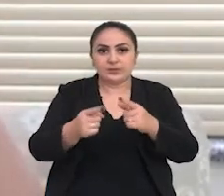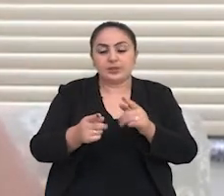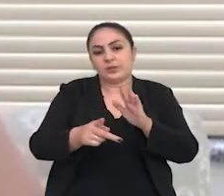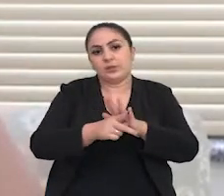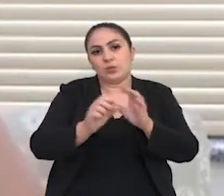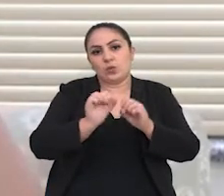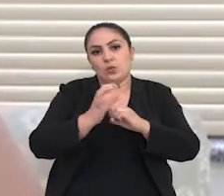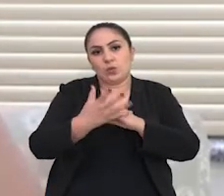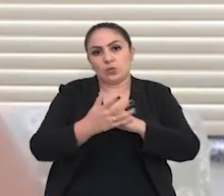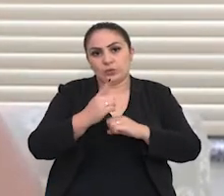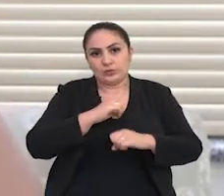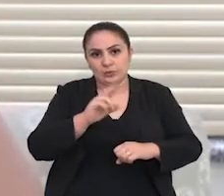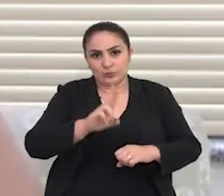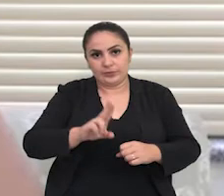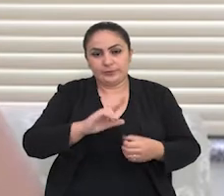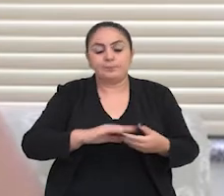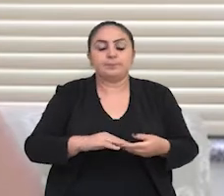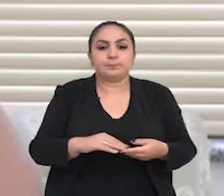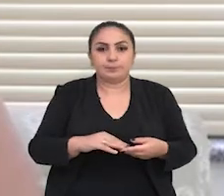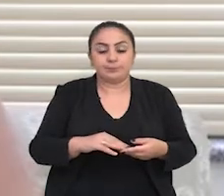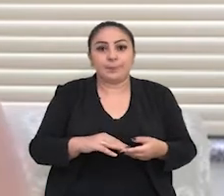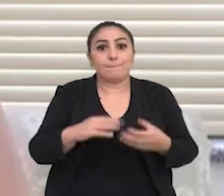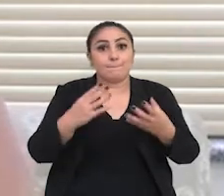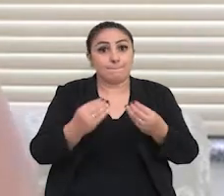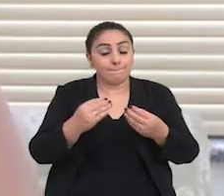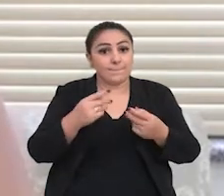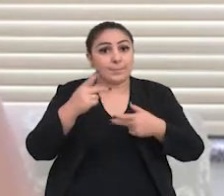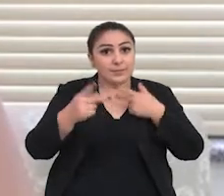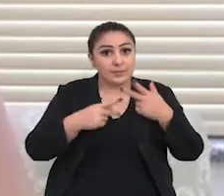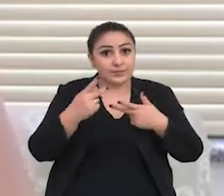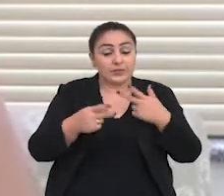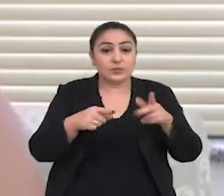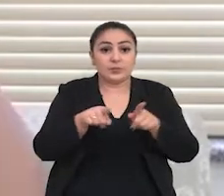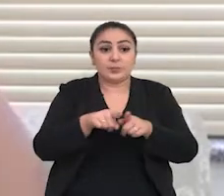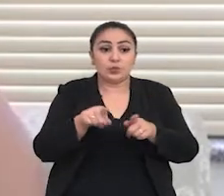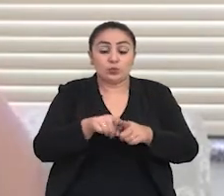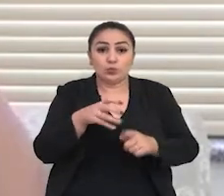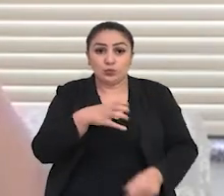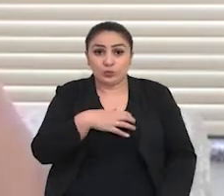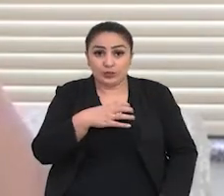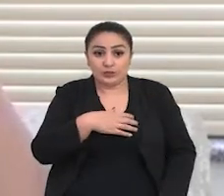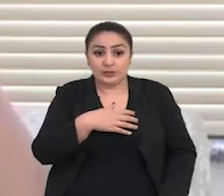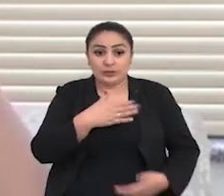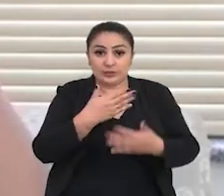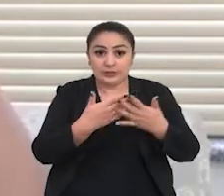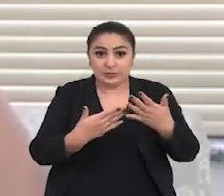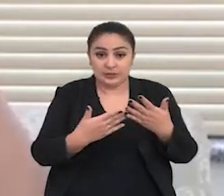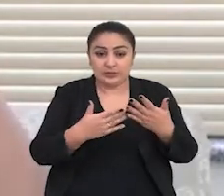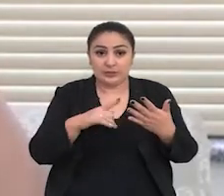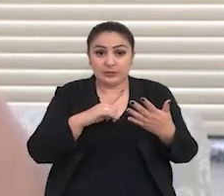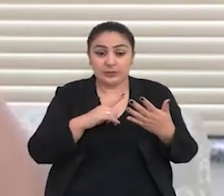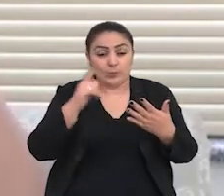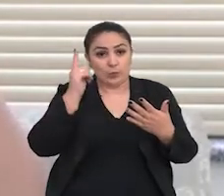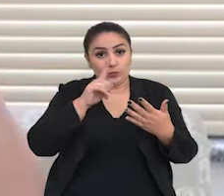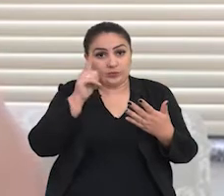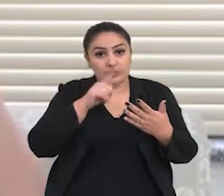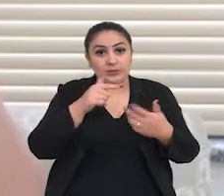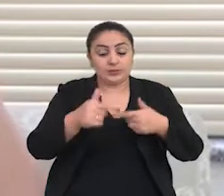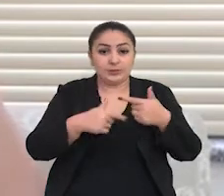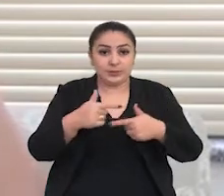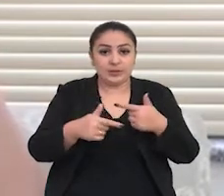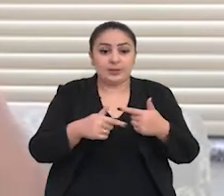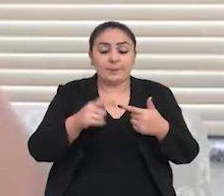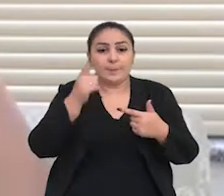esses desafios que a pandemia vem nos colocando. Muitos disseram que a forma que eles estão enfrentando